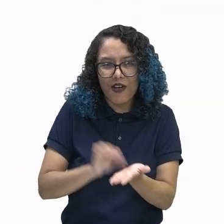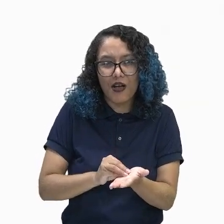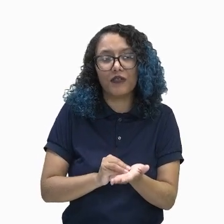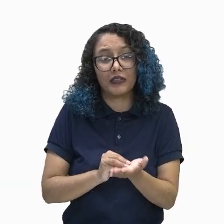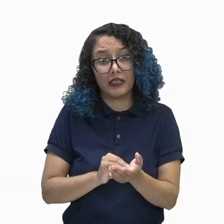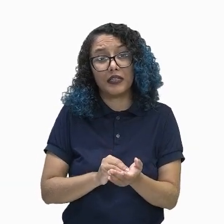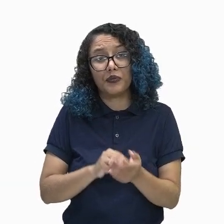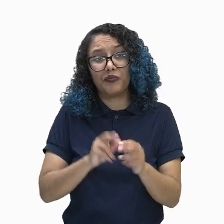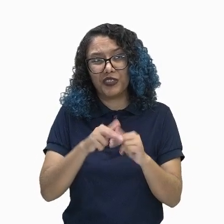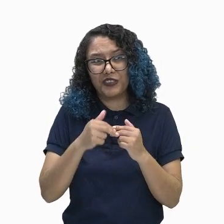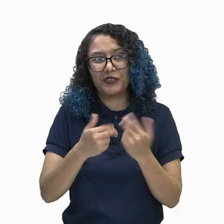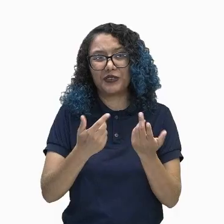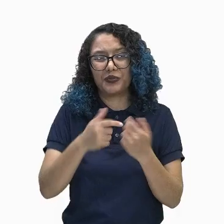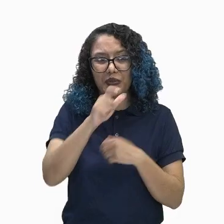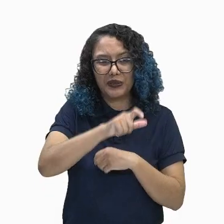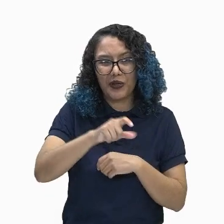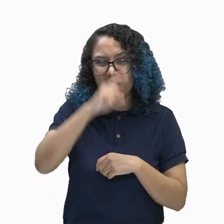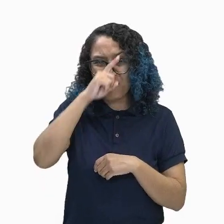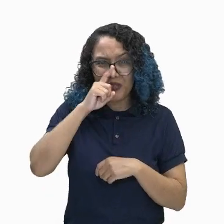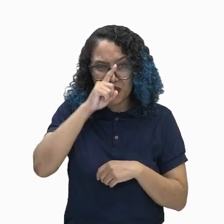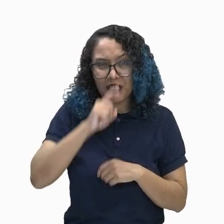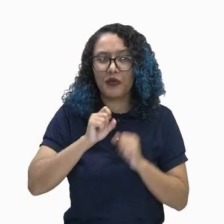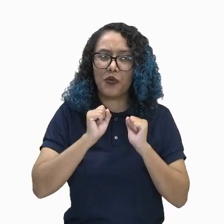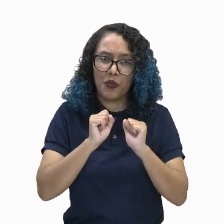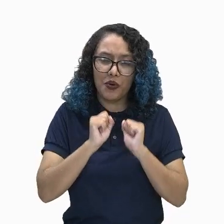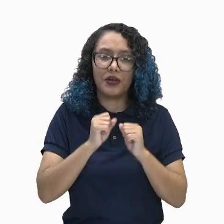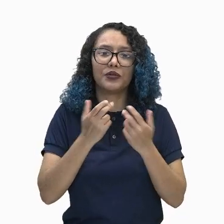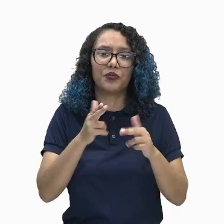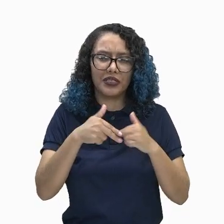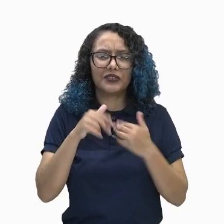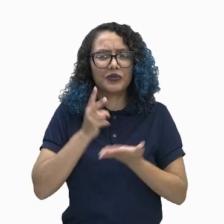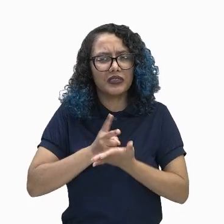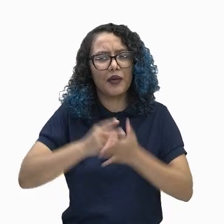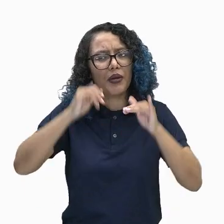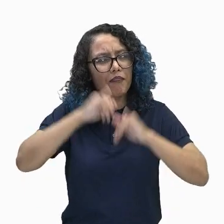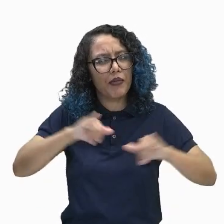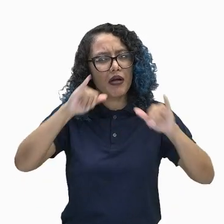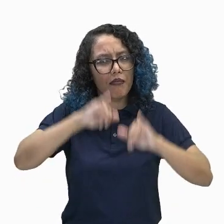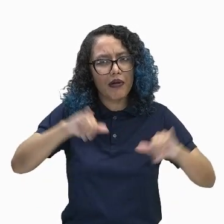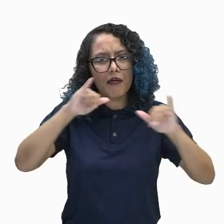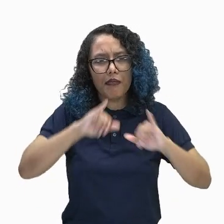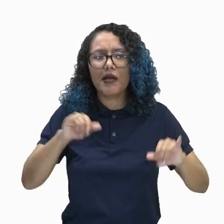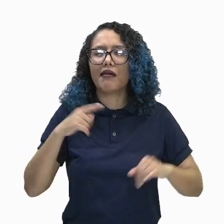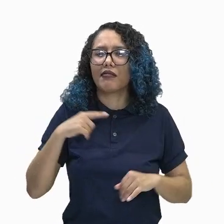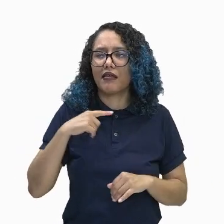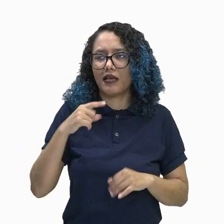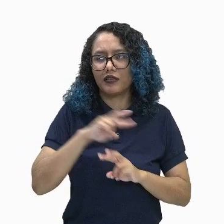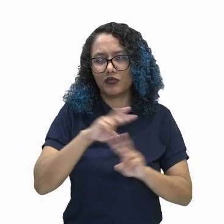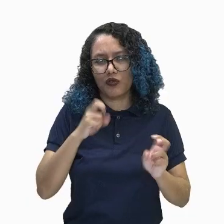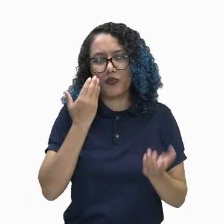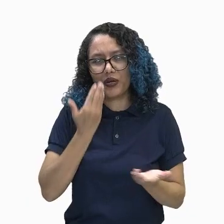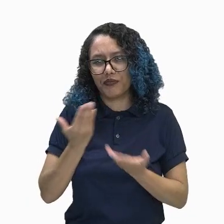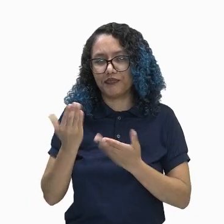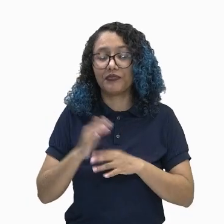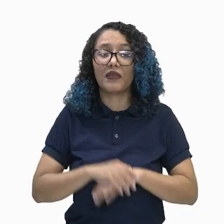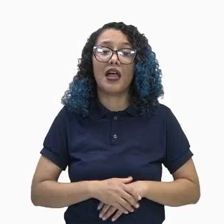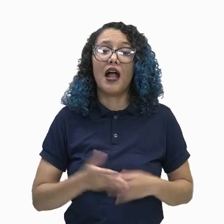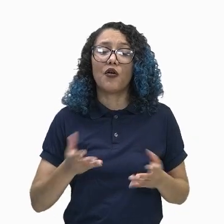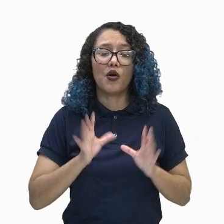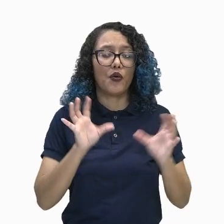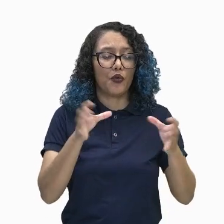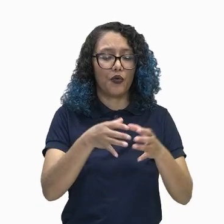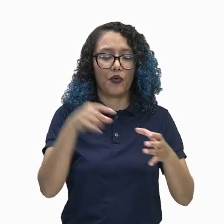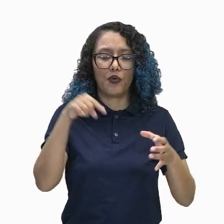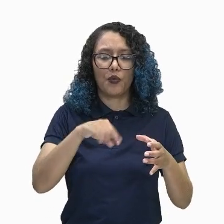muitas pessoas. Então, por isso que campanhas como essas são constantes no nosso país. E aí, claro, pensando, quem é o público-alvo? Para quem